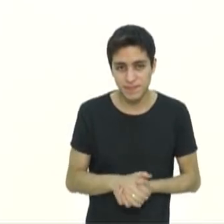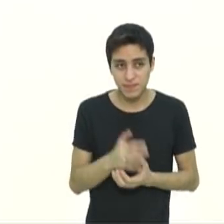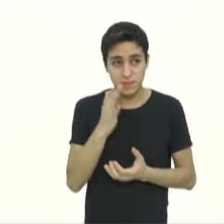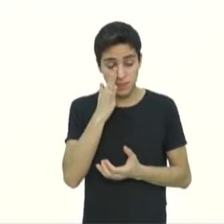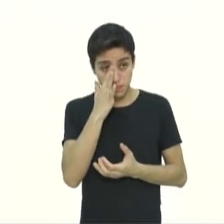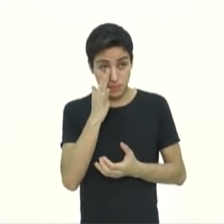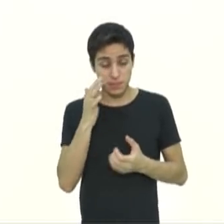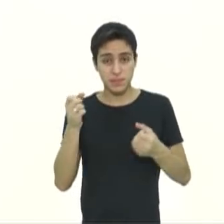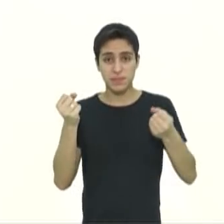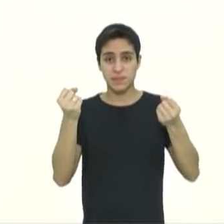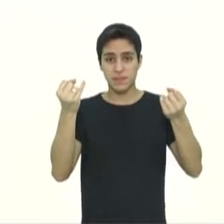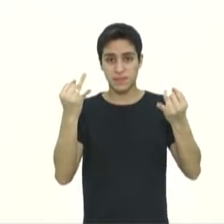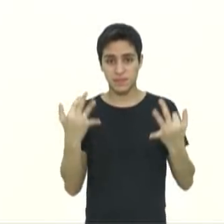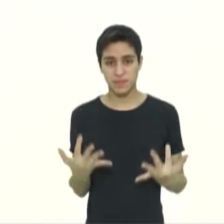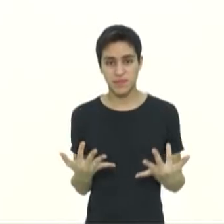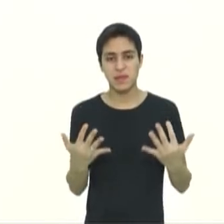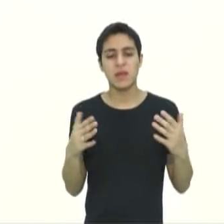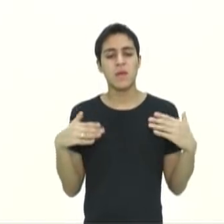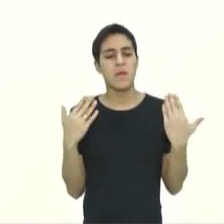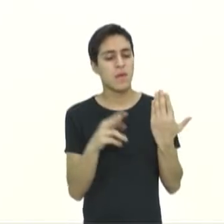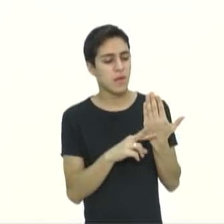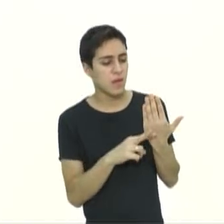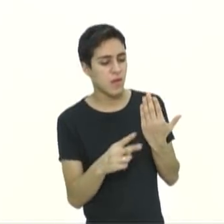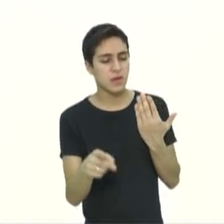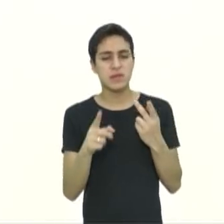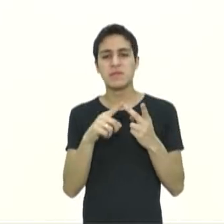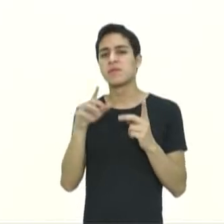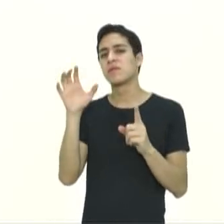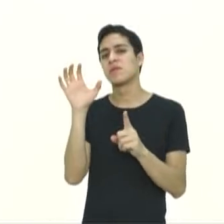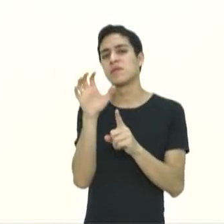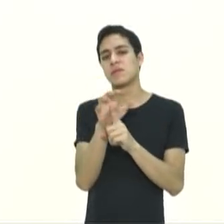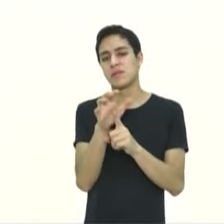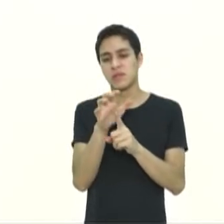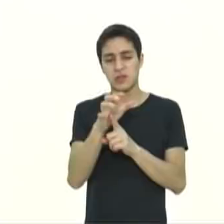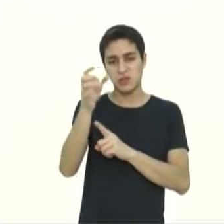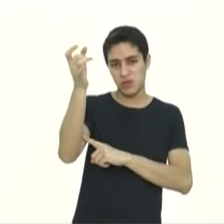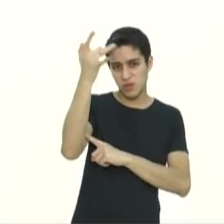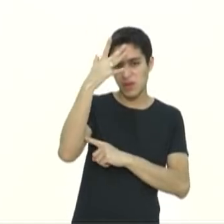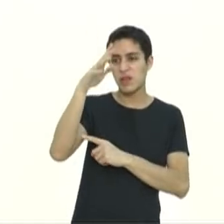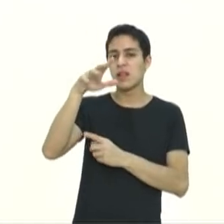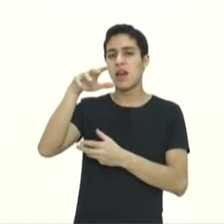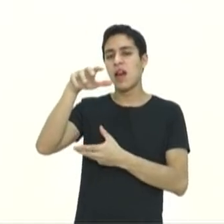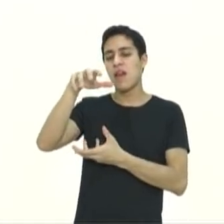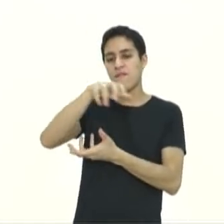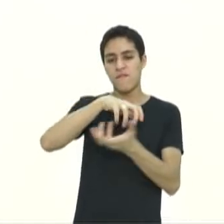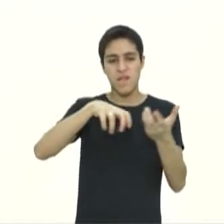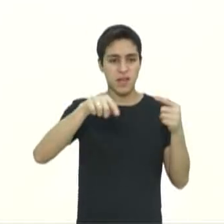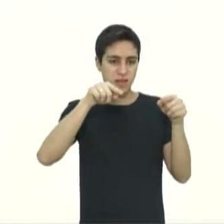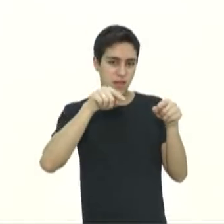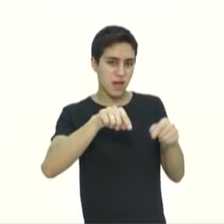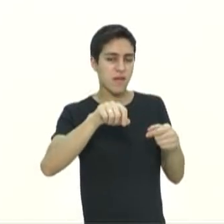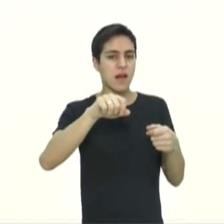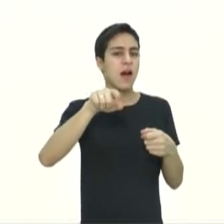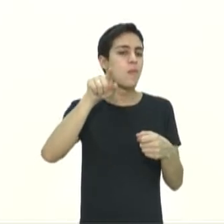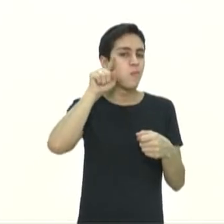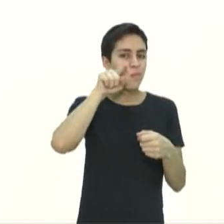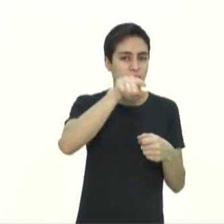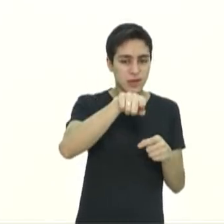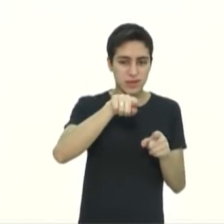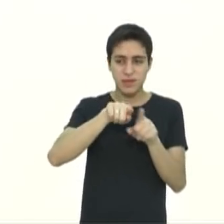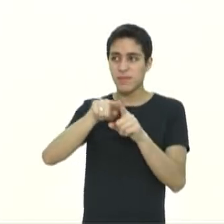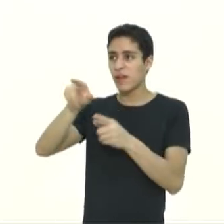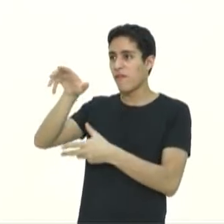comentado, as consequências, as influências do iluminismo da Revolução Americana e na Revolução